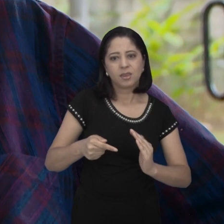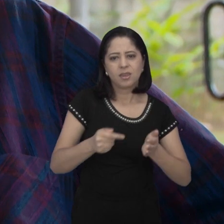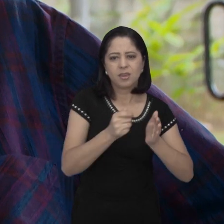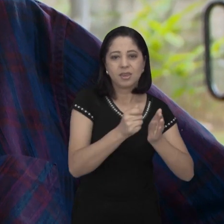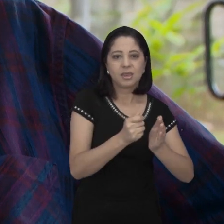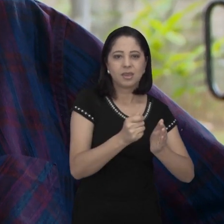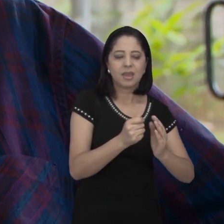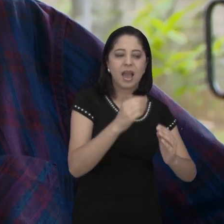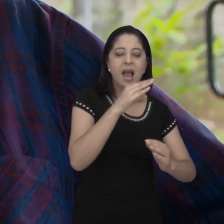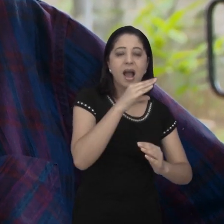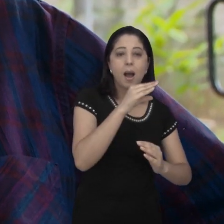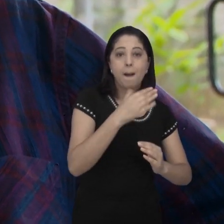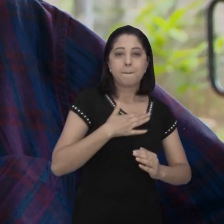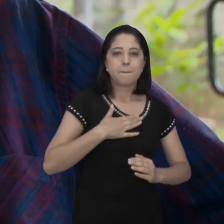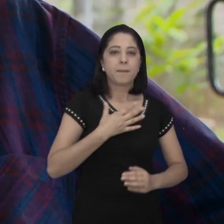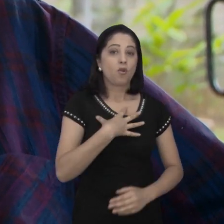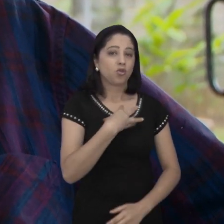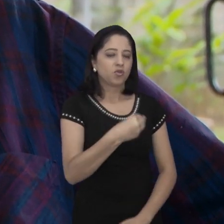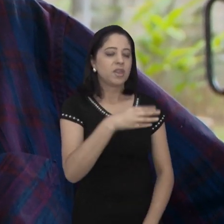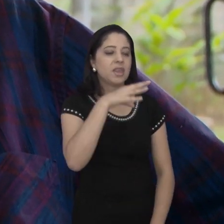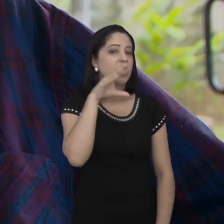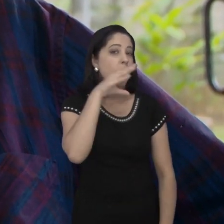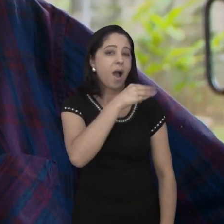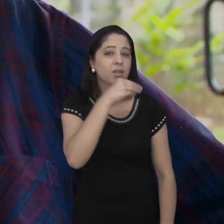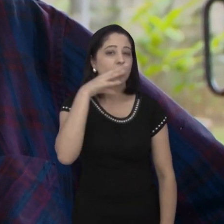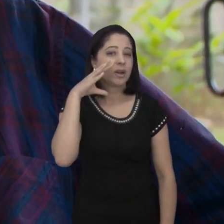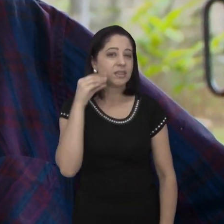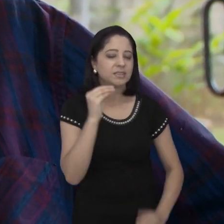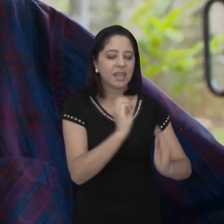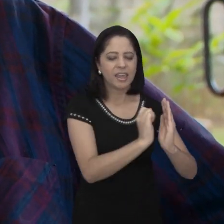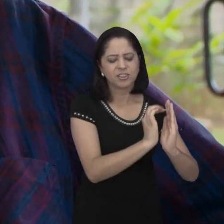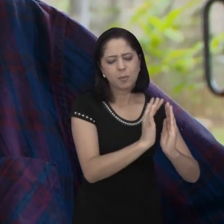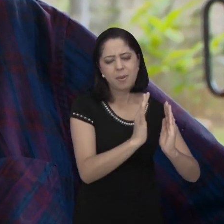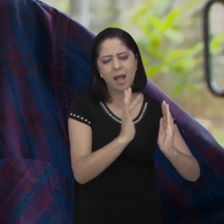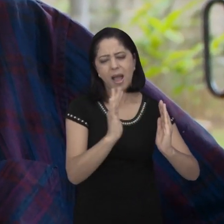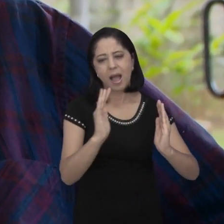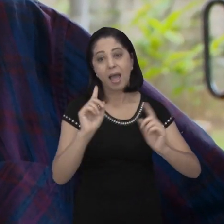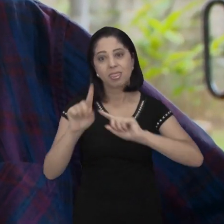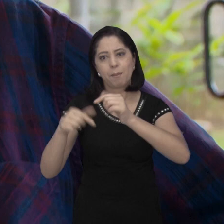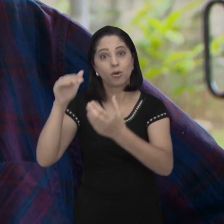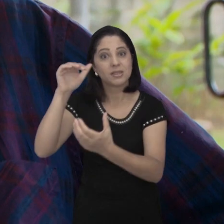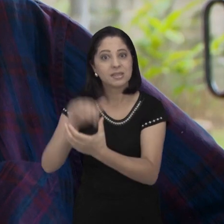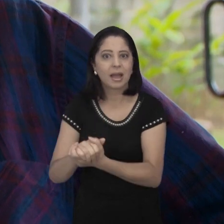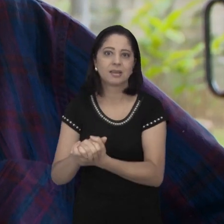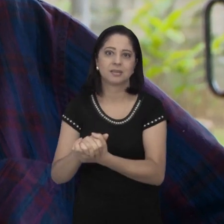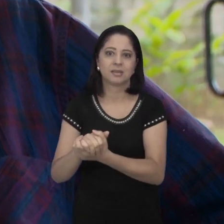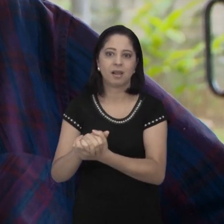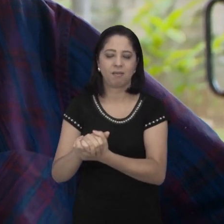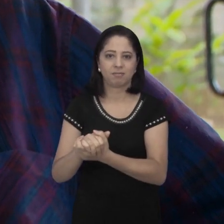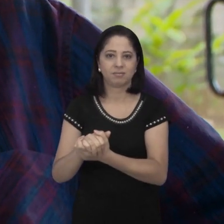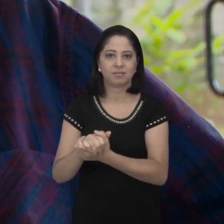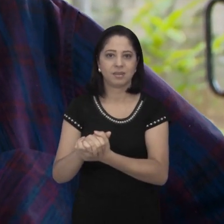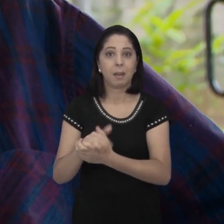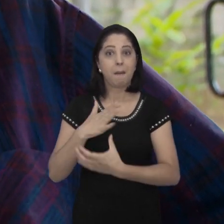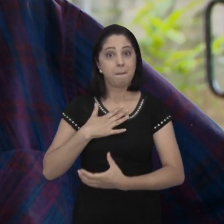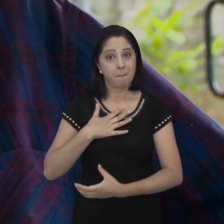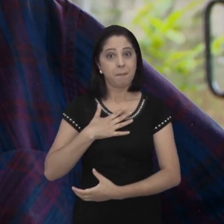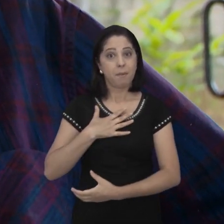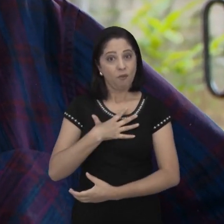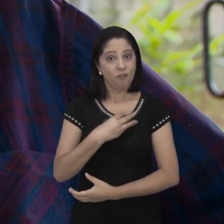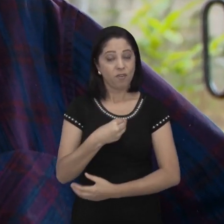esse período de adolescência, de juventude dos meus filhos, até se casarem. E